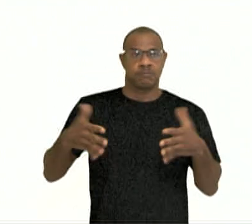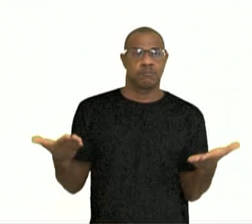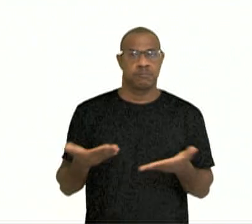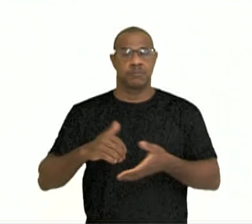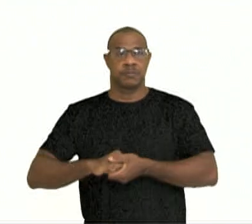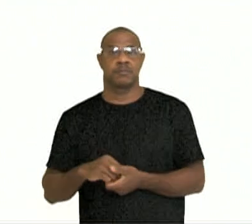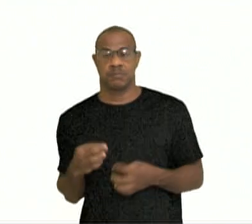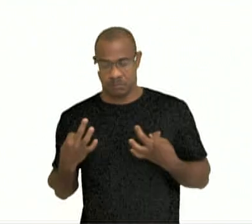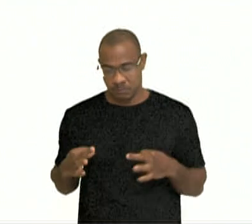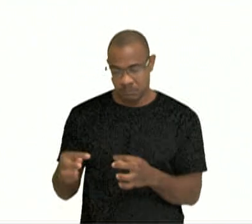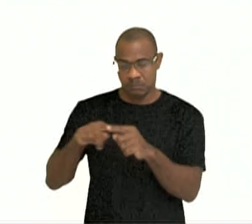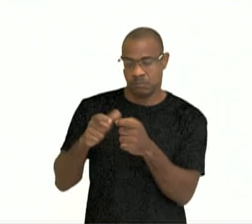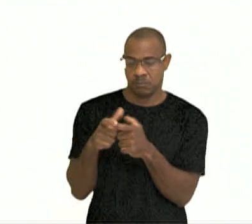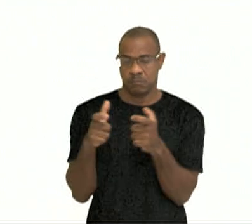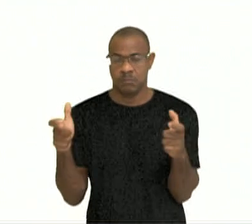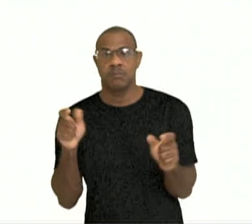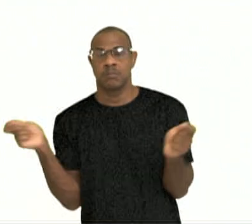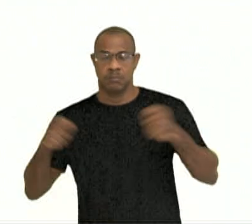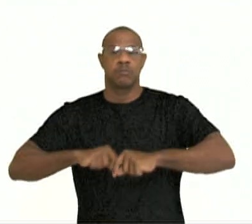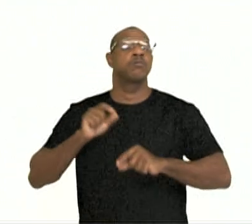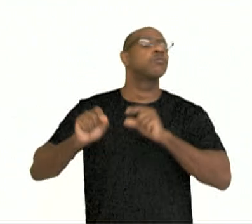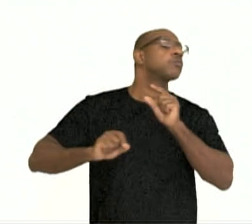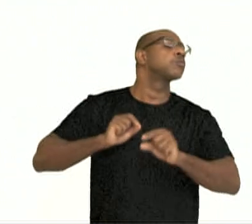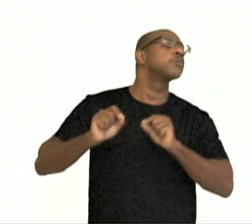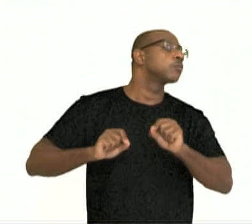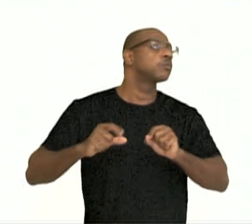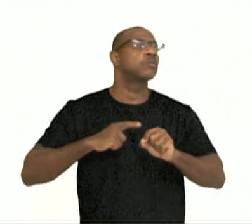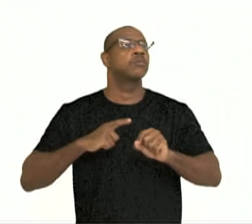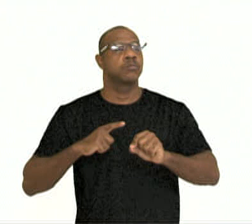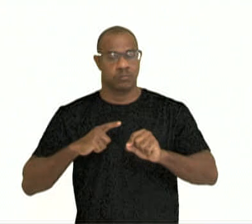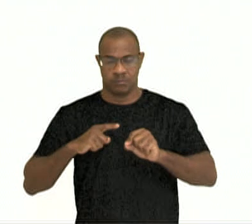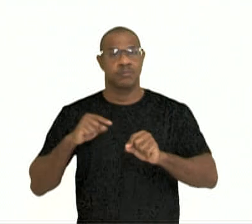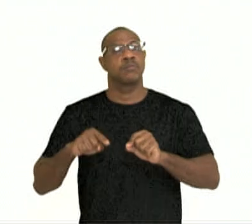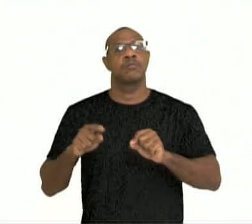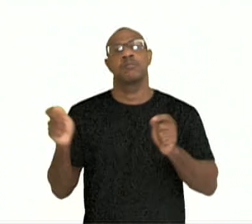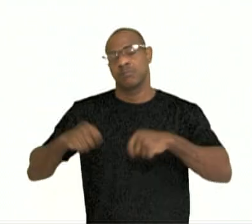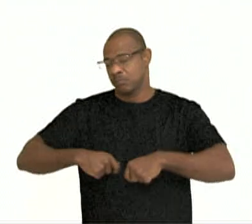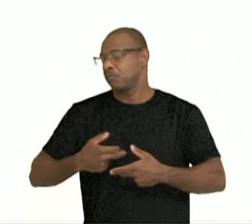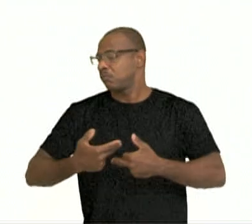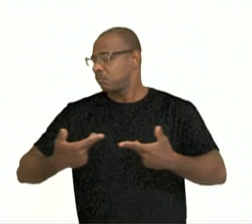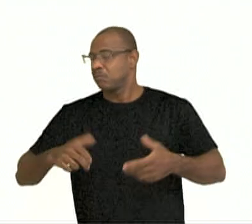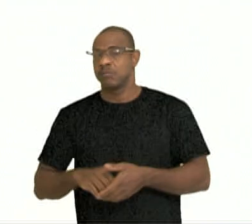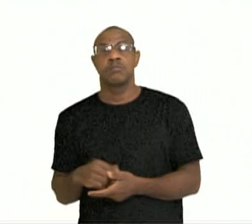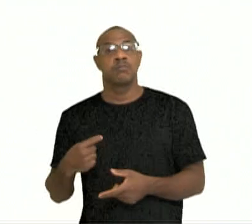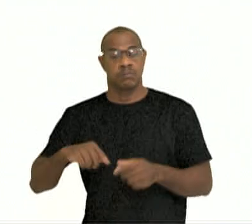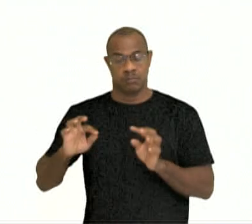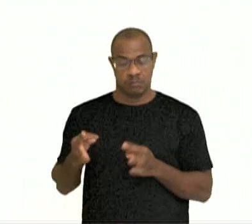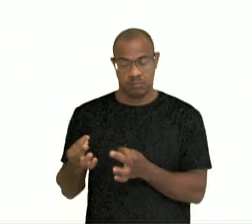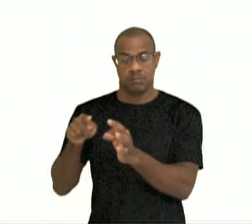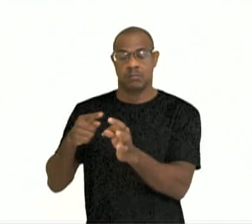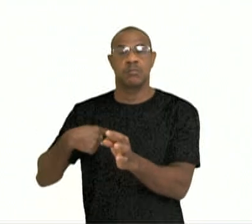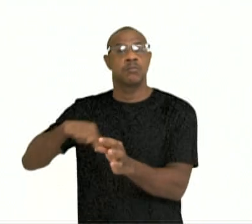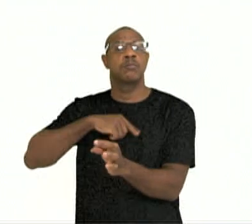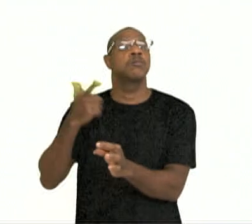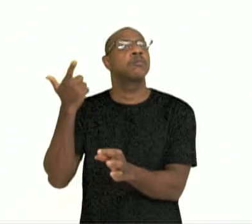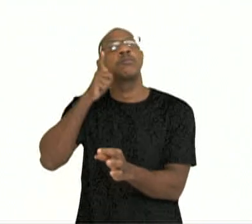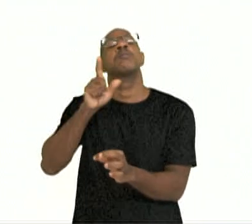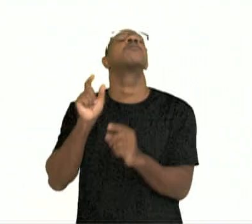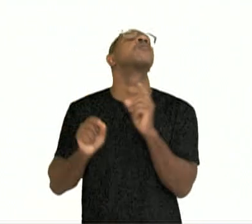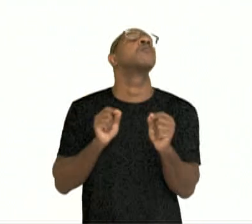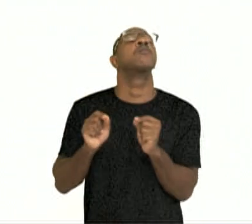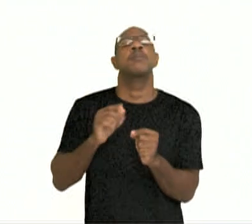Com a tecnologia aumentam-se as possibilidades. Então, com a tecnologia a gente consegue o quê? Melhorar